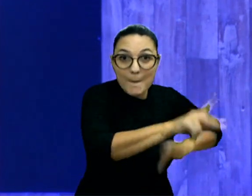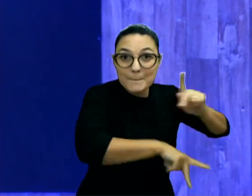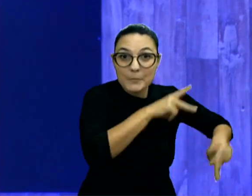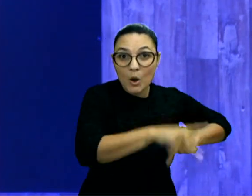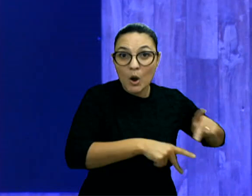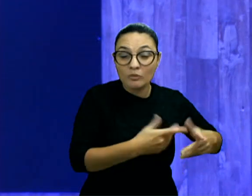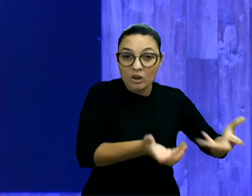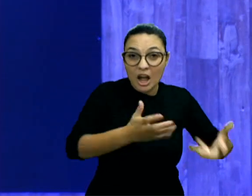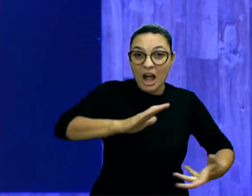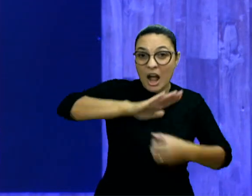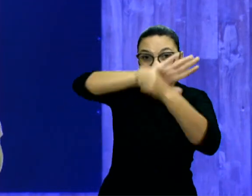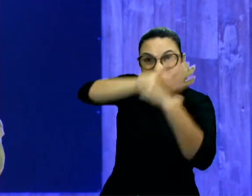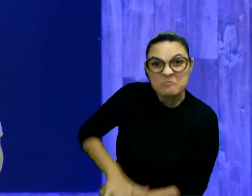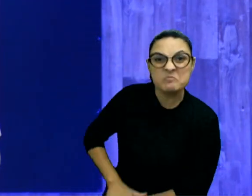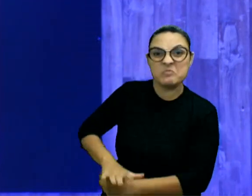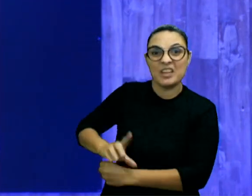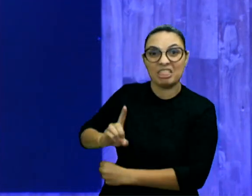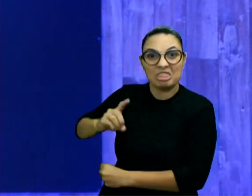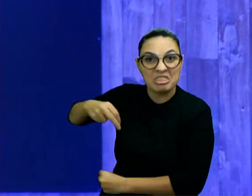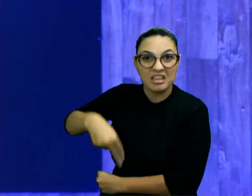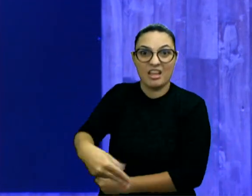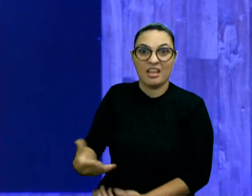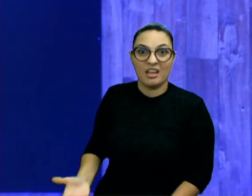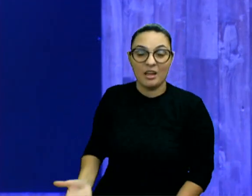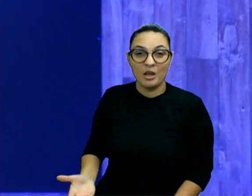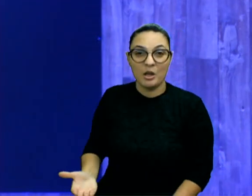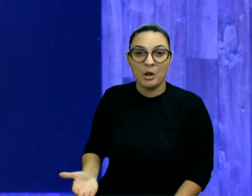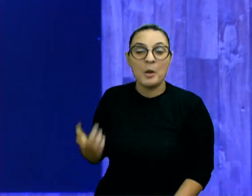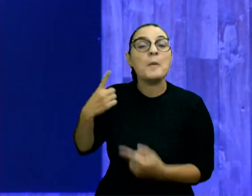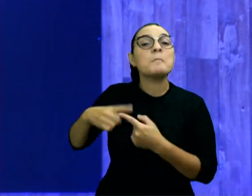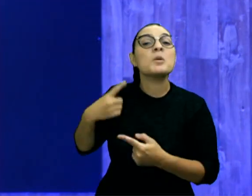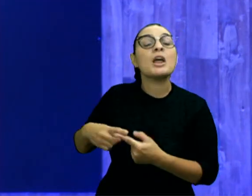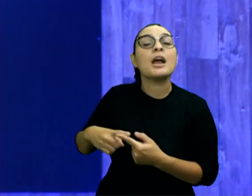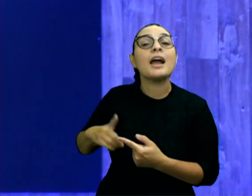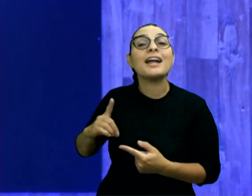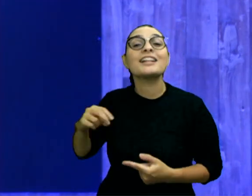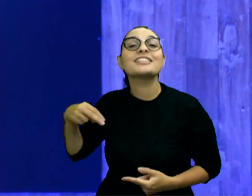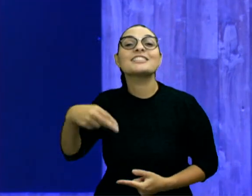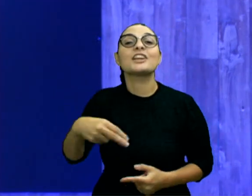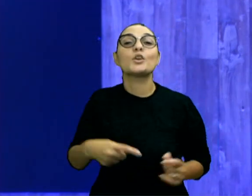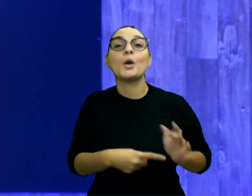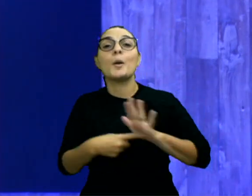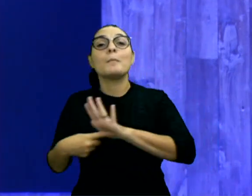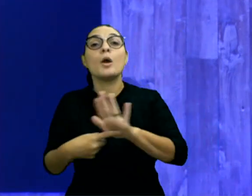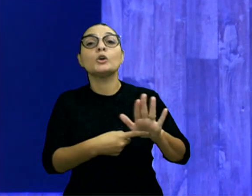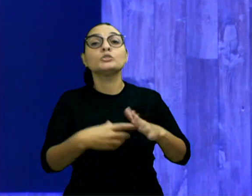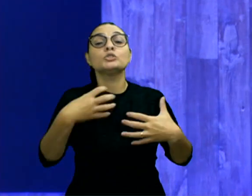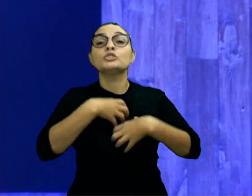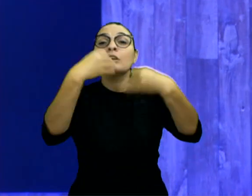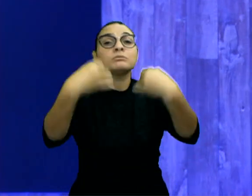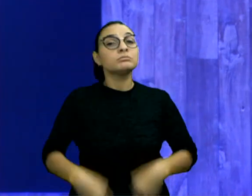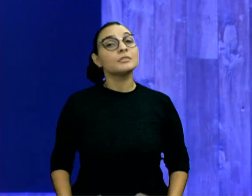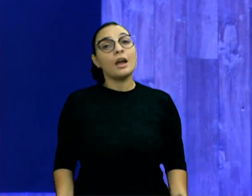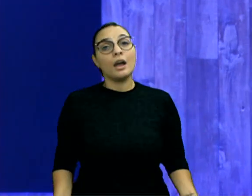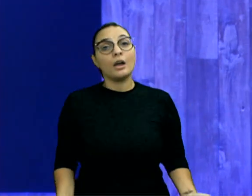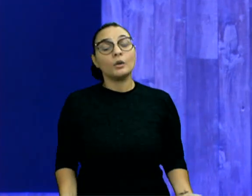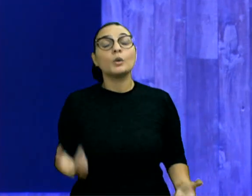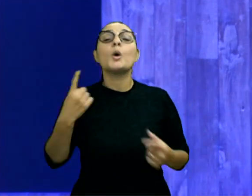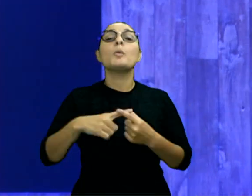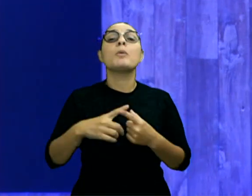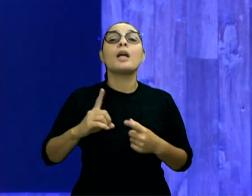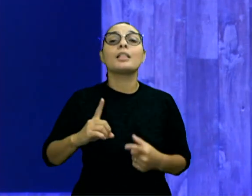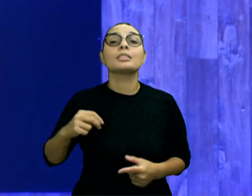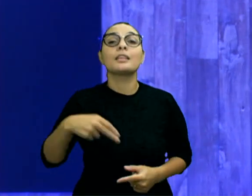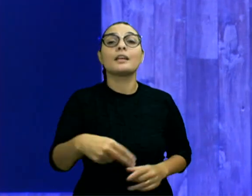Daniel. Os homens queriam dar um jeito, porque Daniel tinha se destacado. E por que ele estava se destacando? Porque